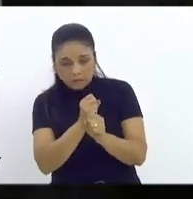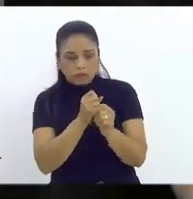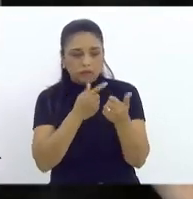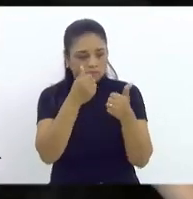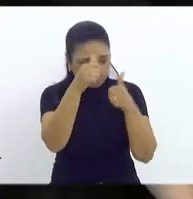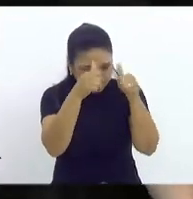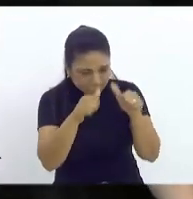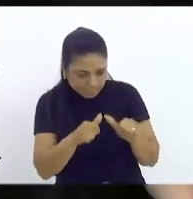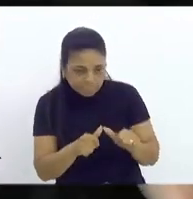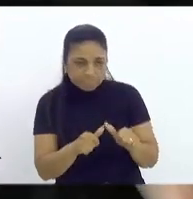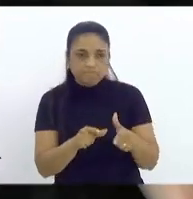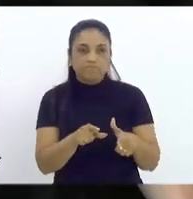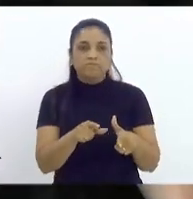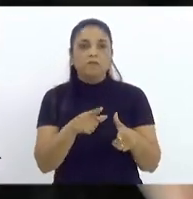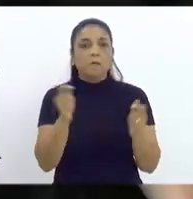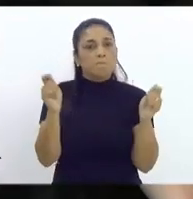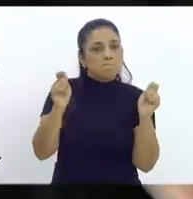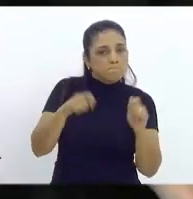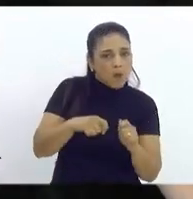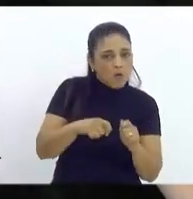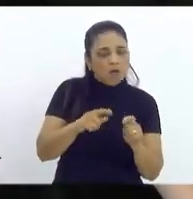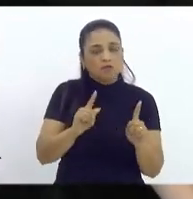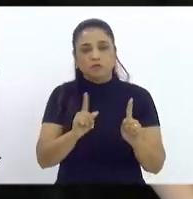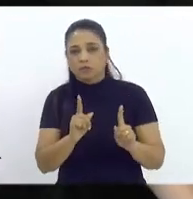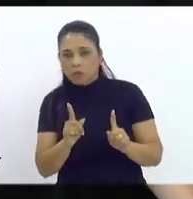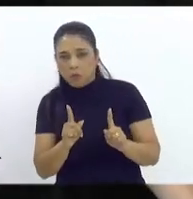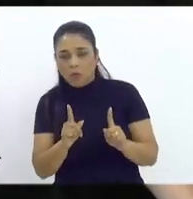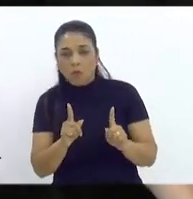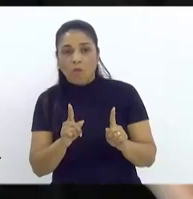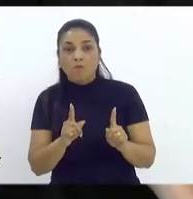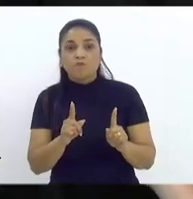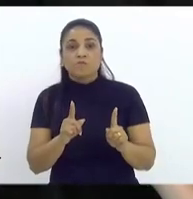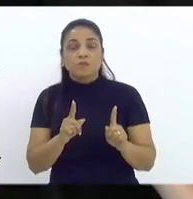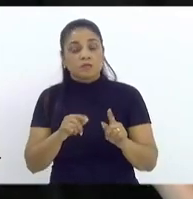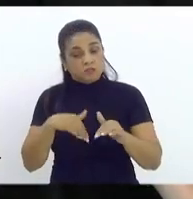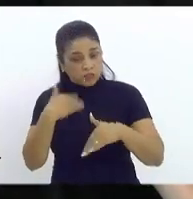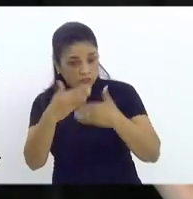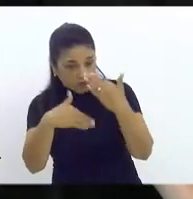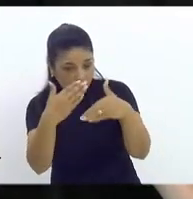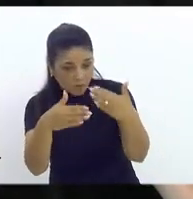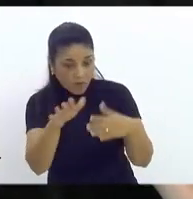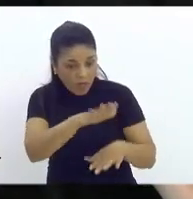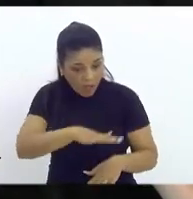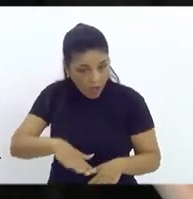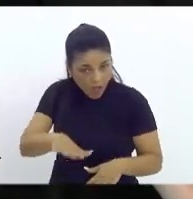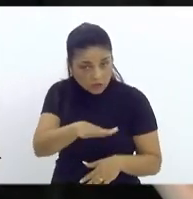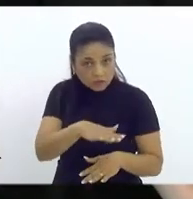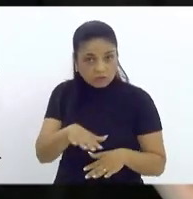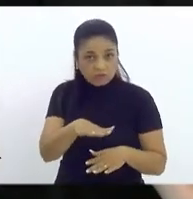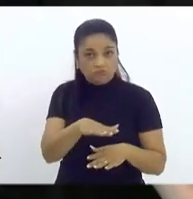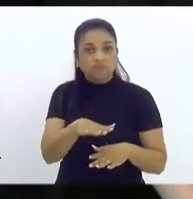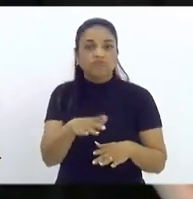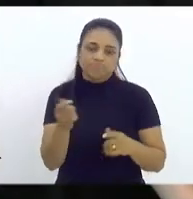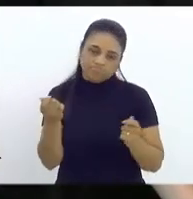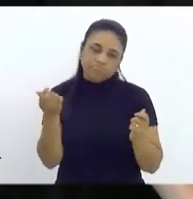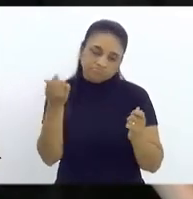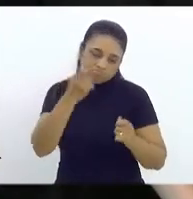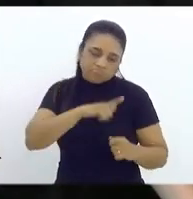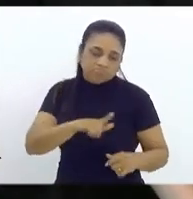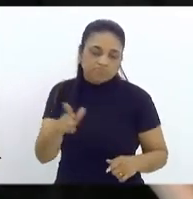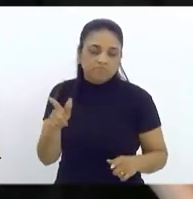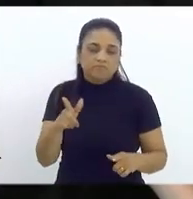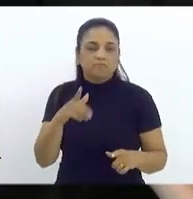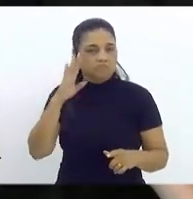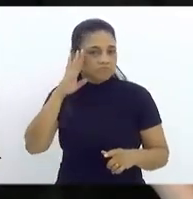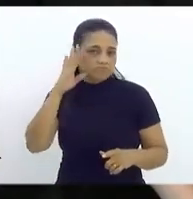e, podendo, tendo capacidade de desenvolvimento dessa região, nós fazemos, nós temos